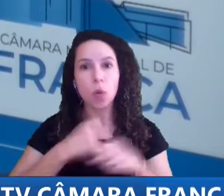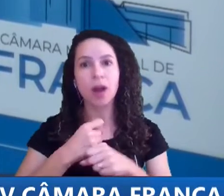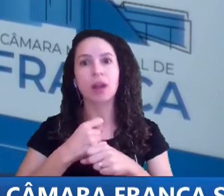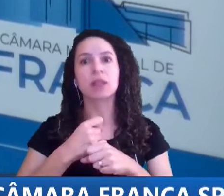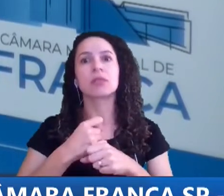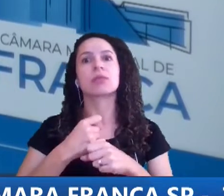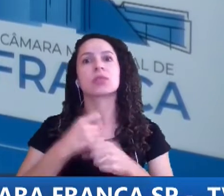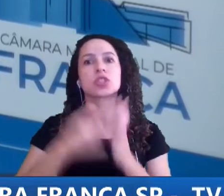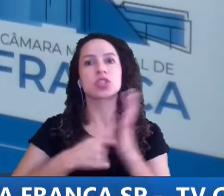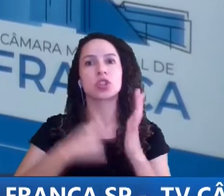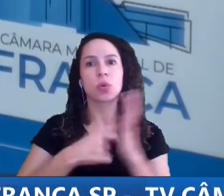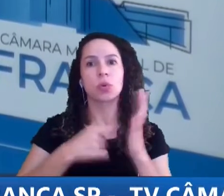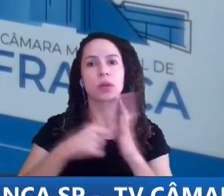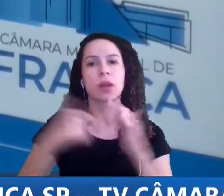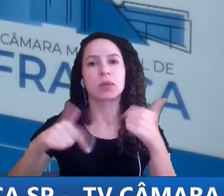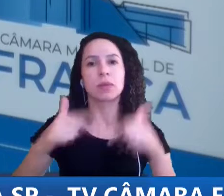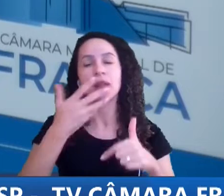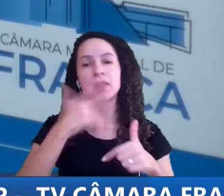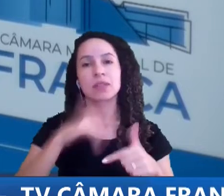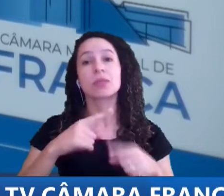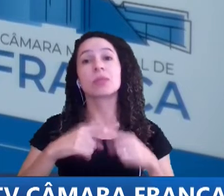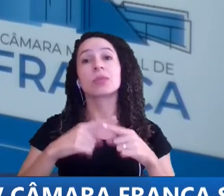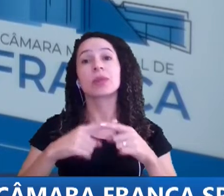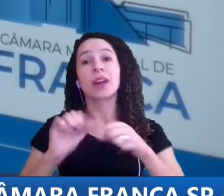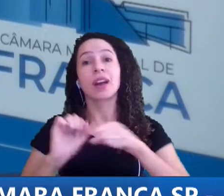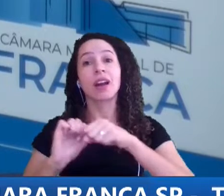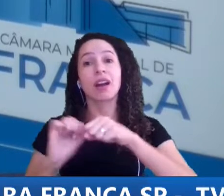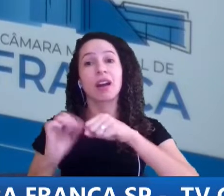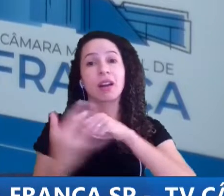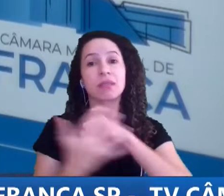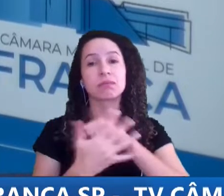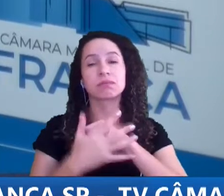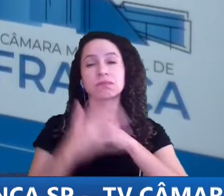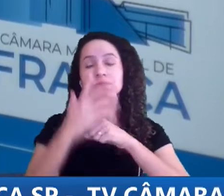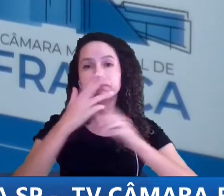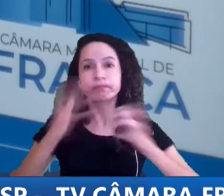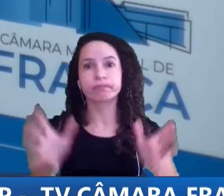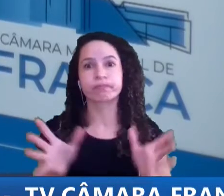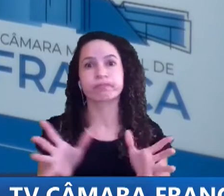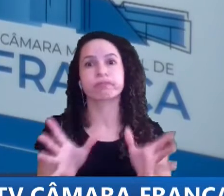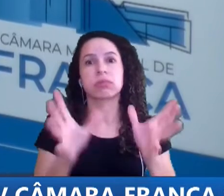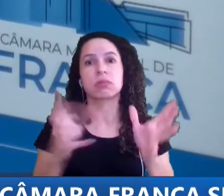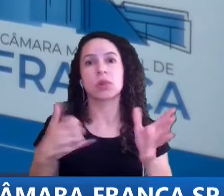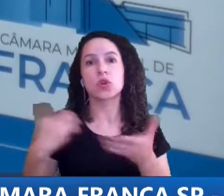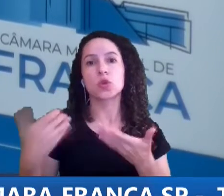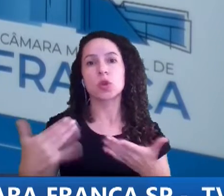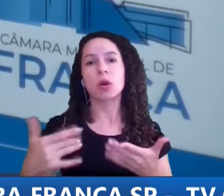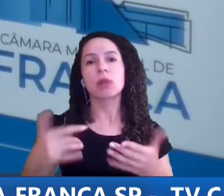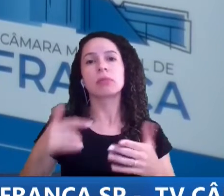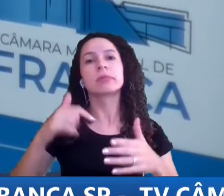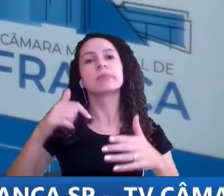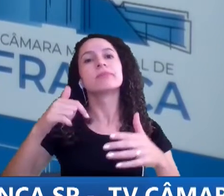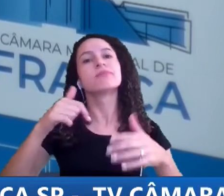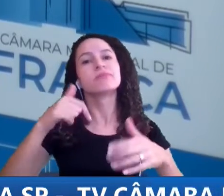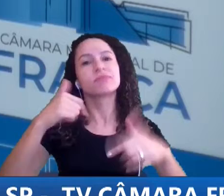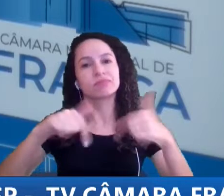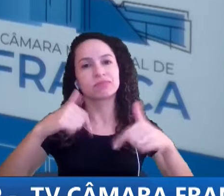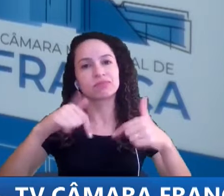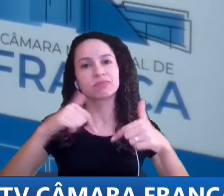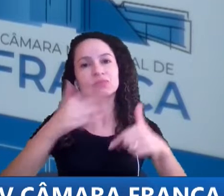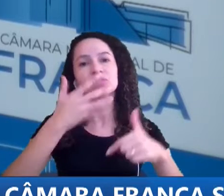pandemia empurrou os nossos jovens para situação de trabalho infantil por conta